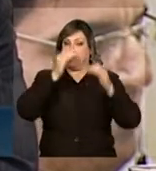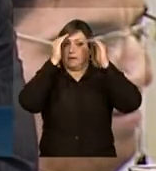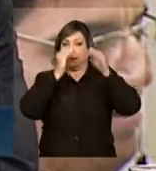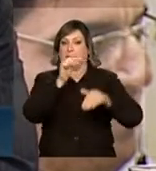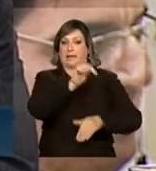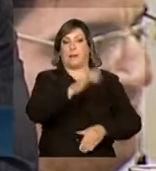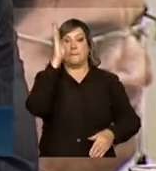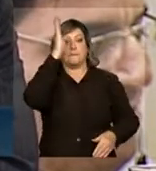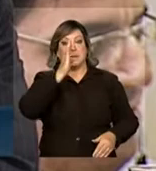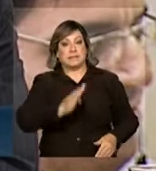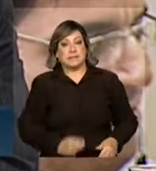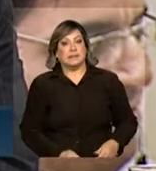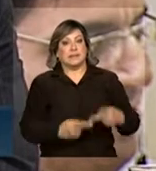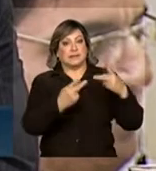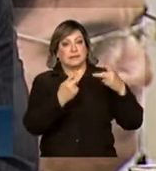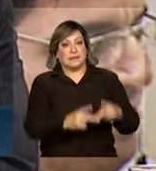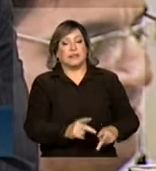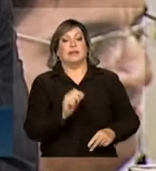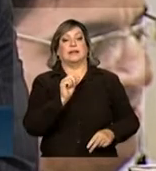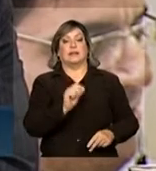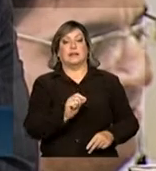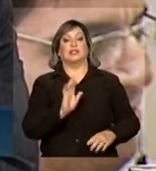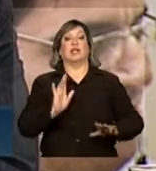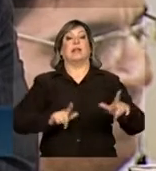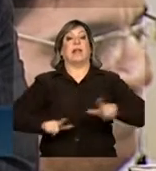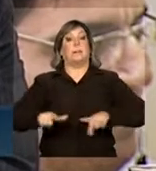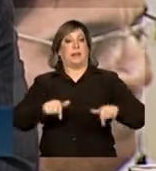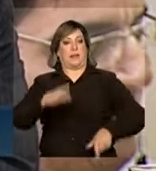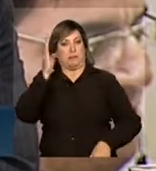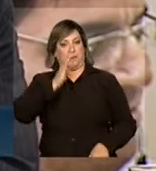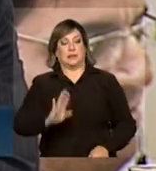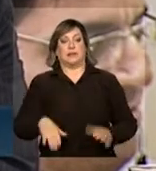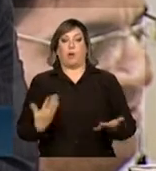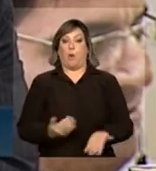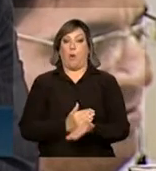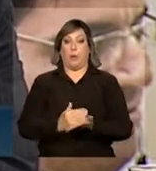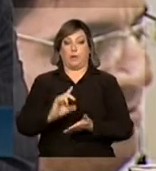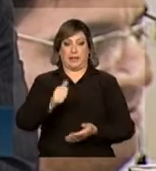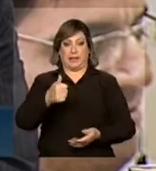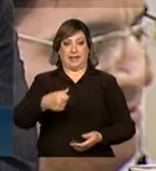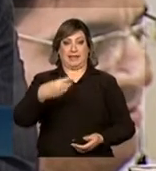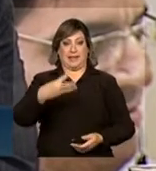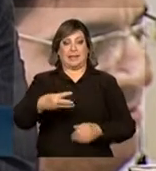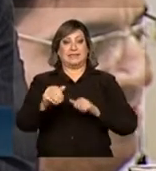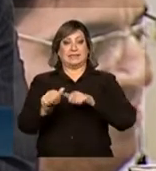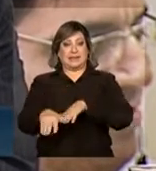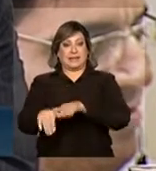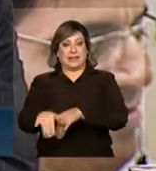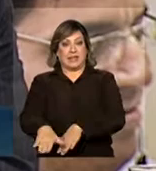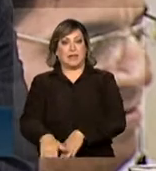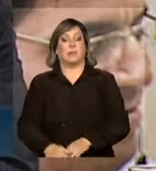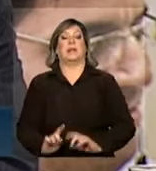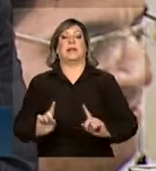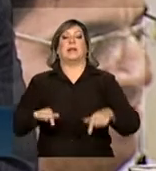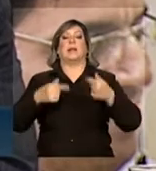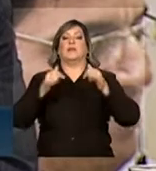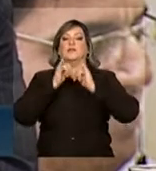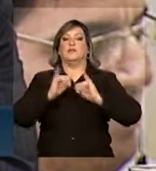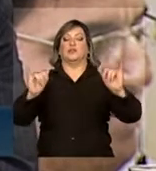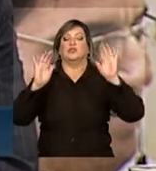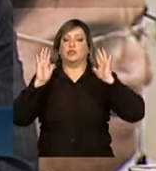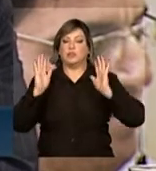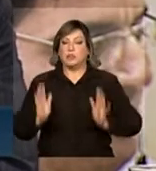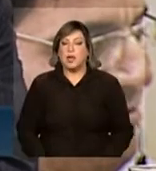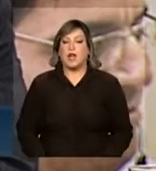dos médicos brasileiros que já atuam no Brasil Então a partir do dia 13 de setembro que depois de divulgado os